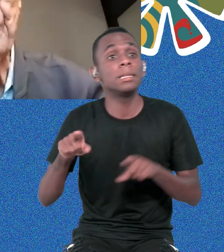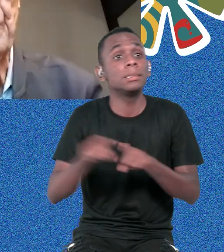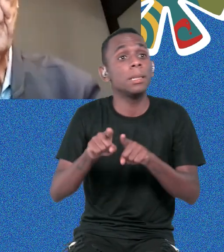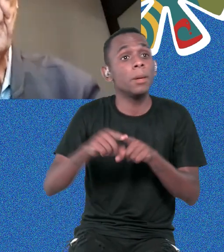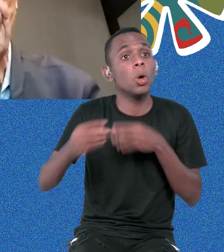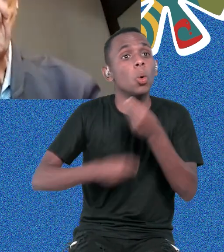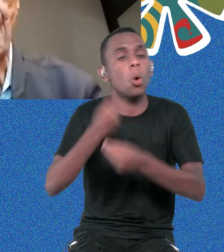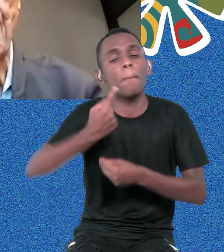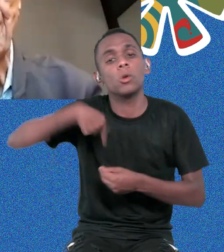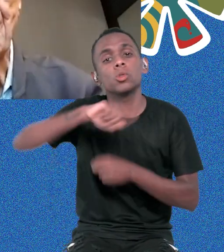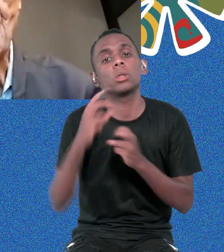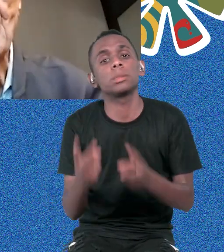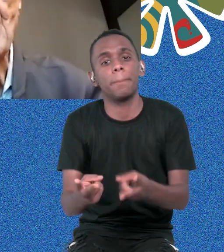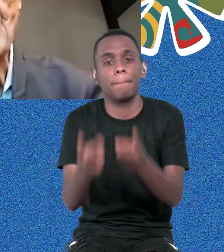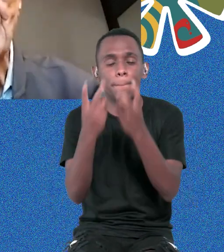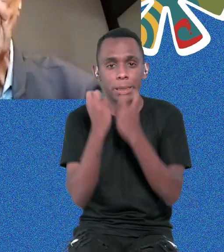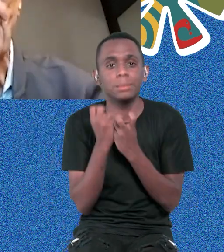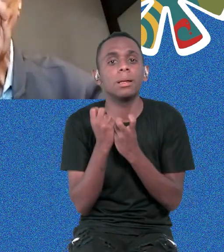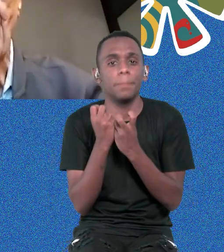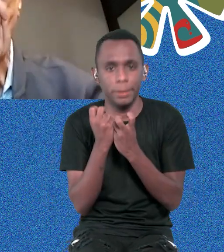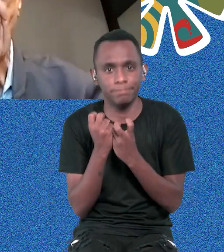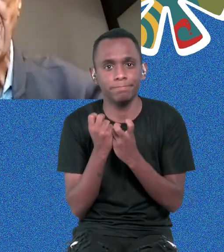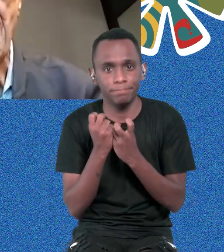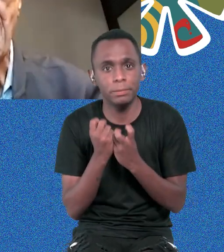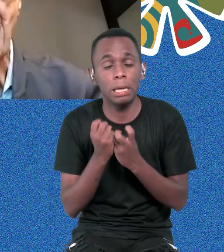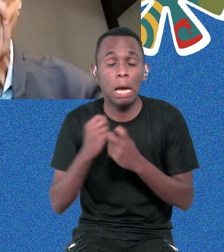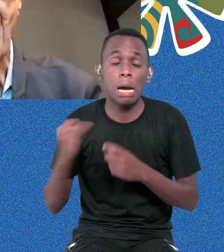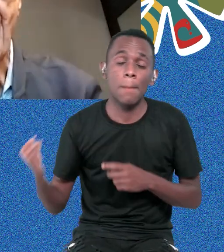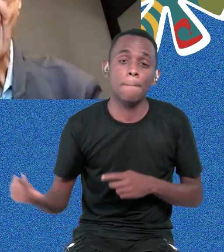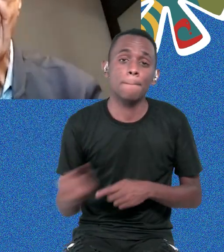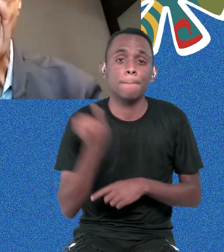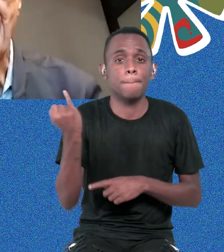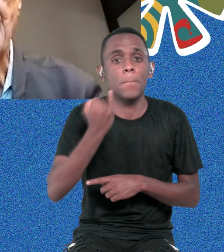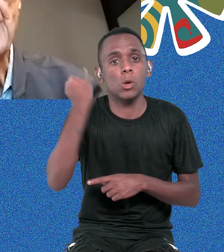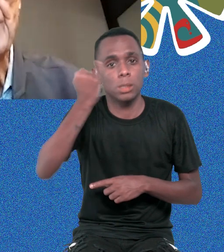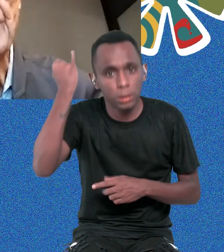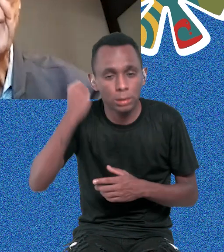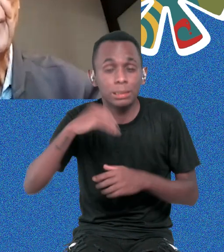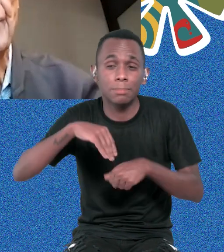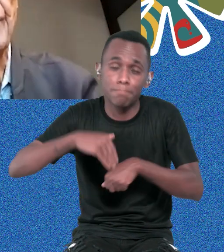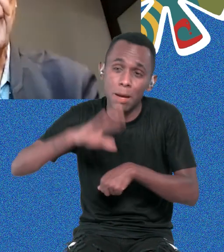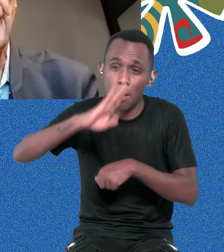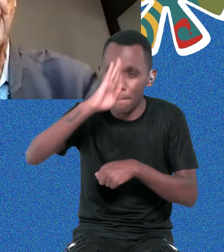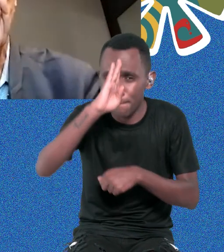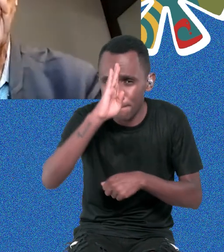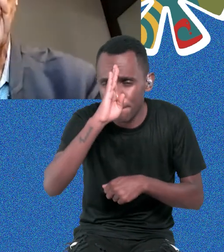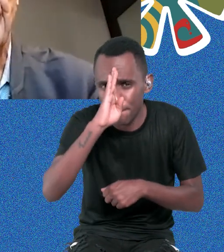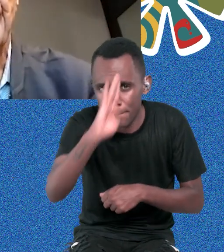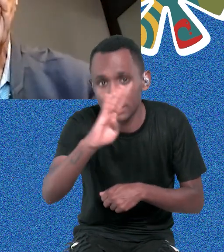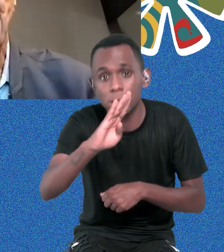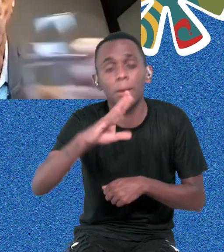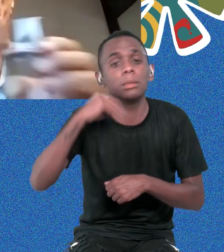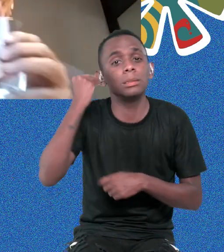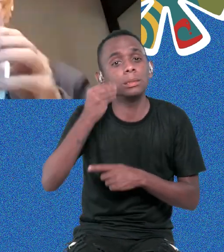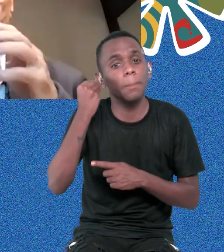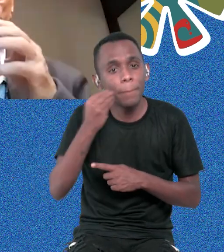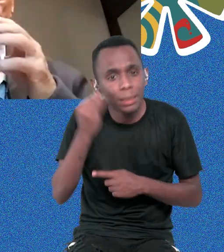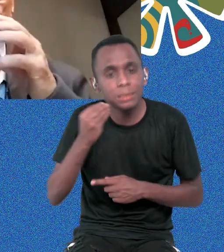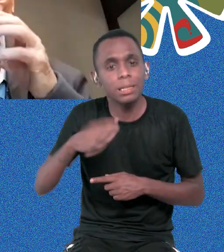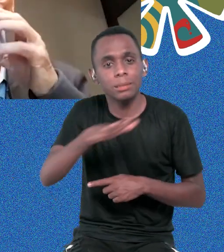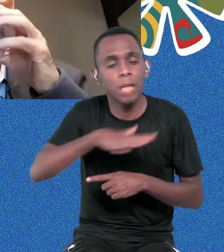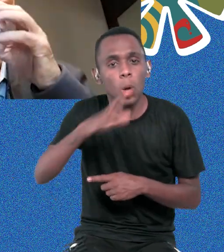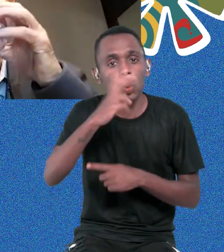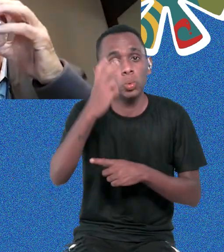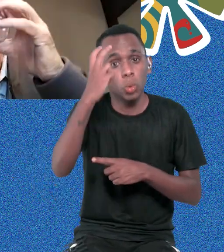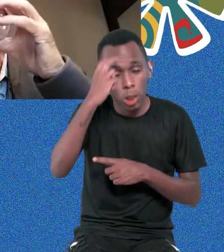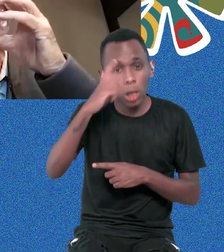E como a gente vê que a importância maior dessas